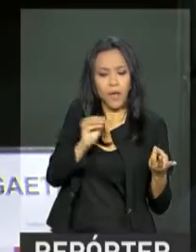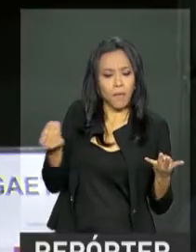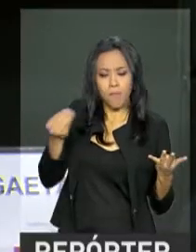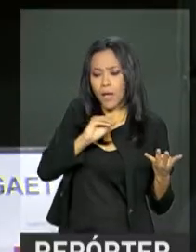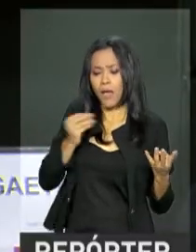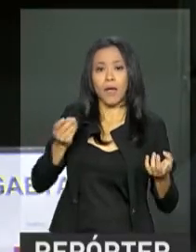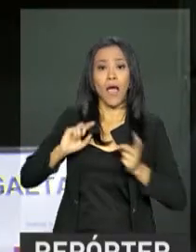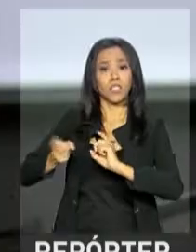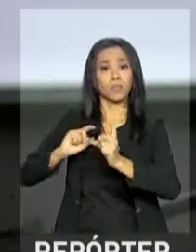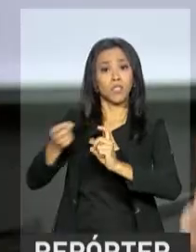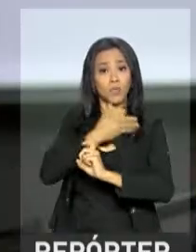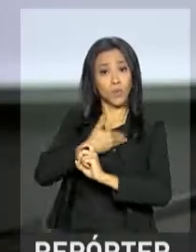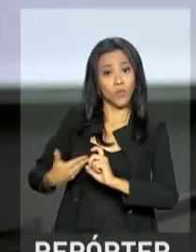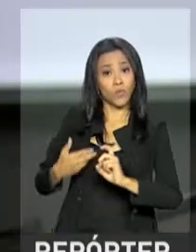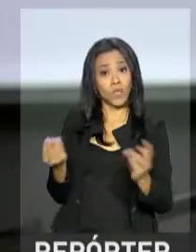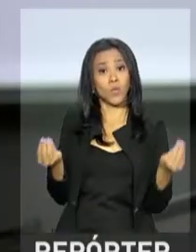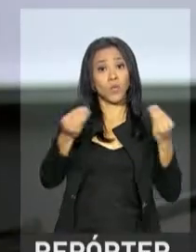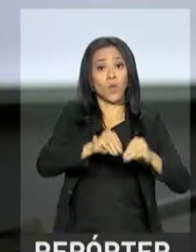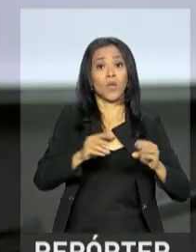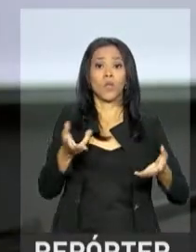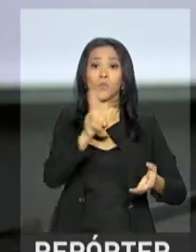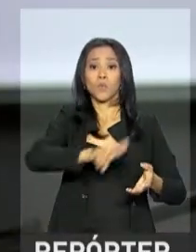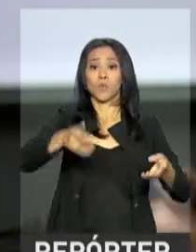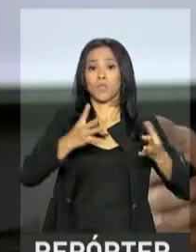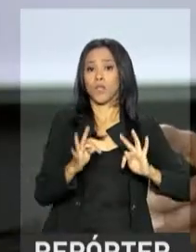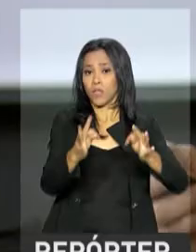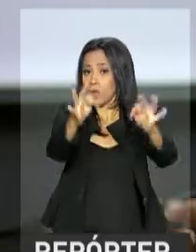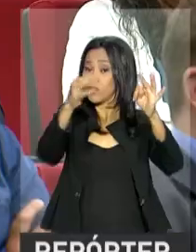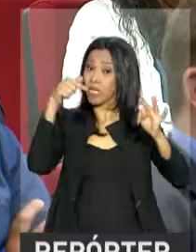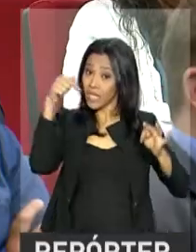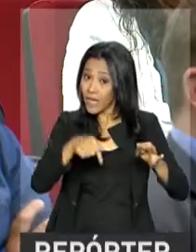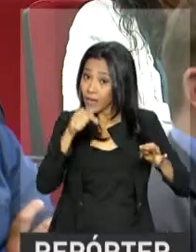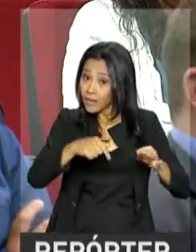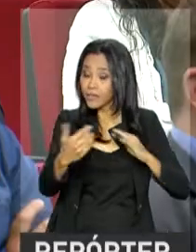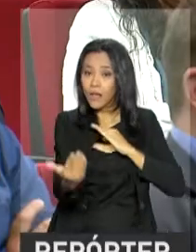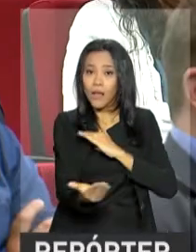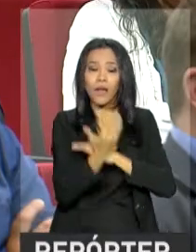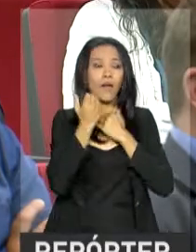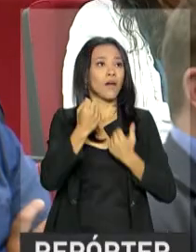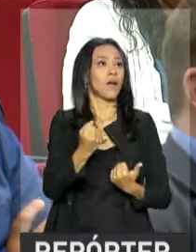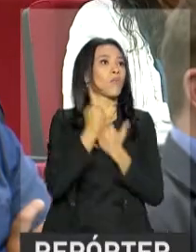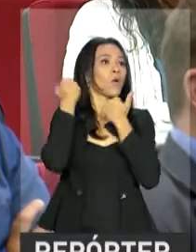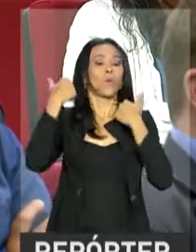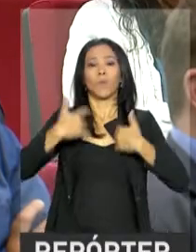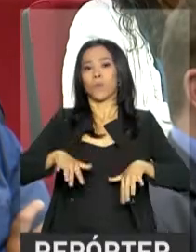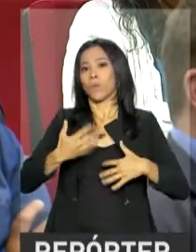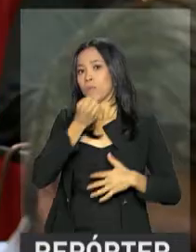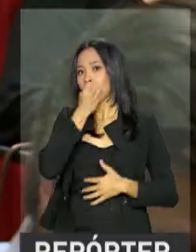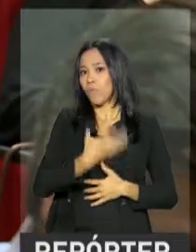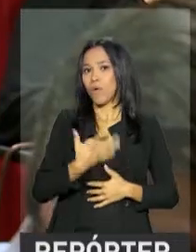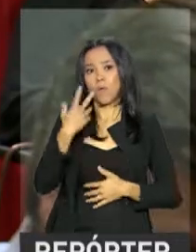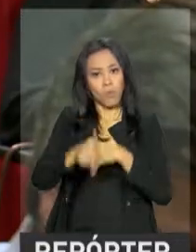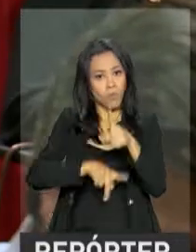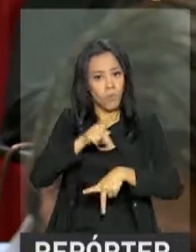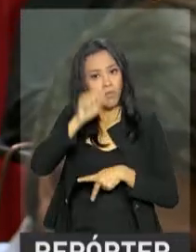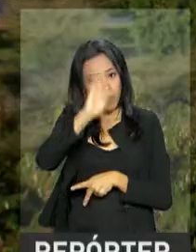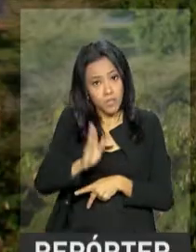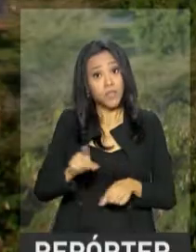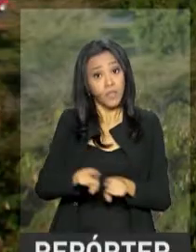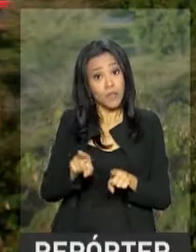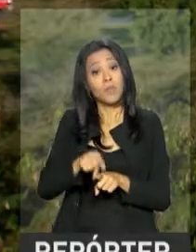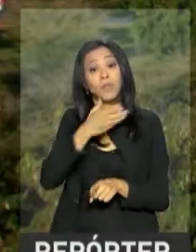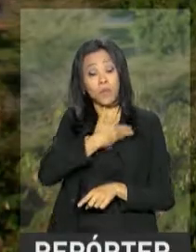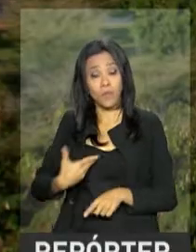administração pública e discutido como o uso dessas plataformas representa um ganho para a população e para o governo federal